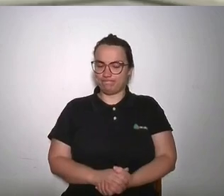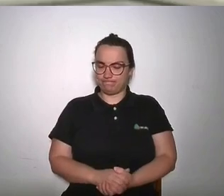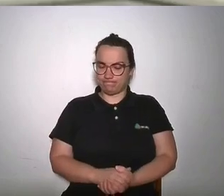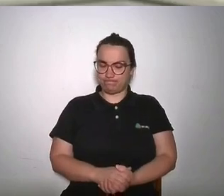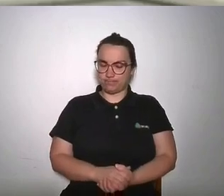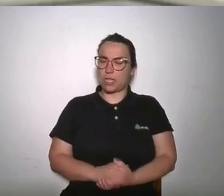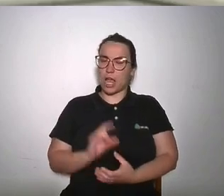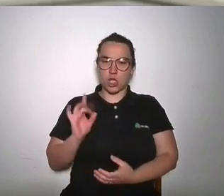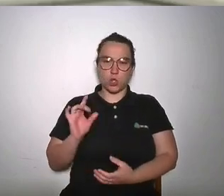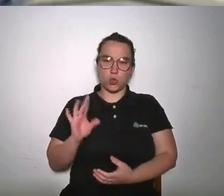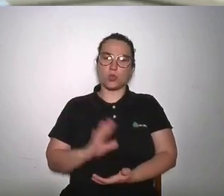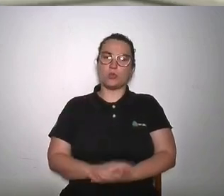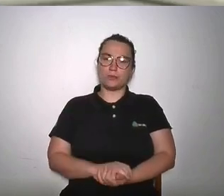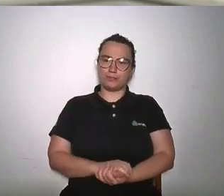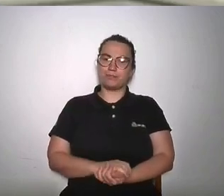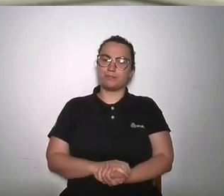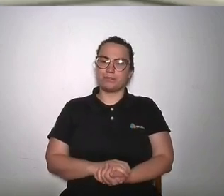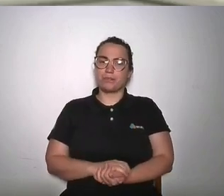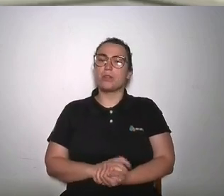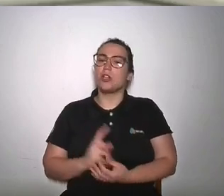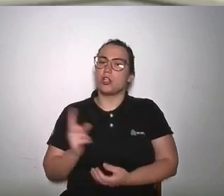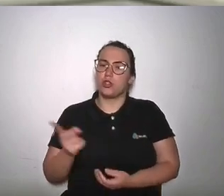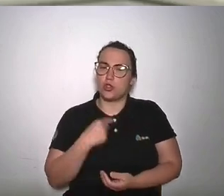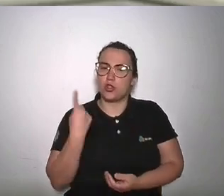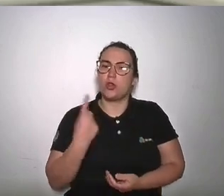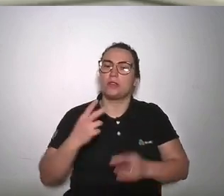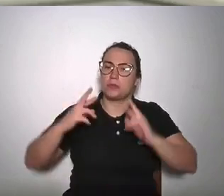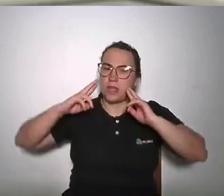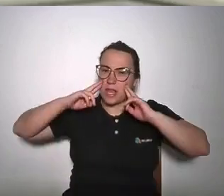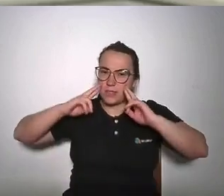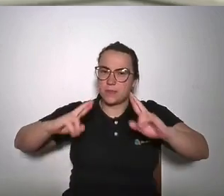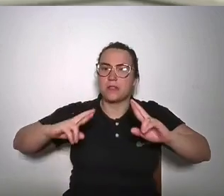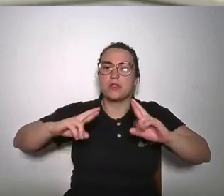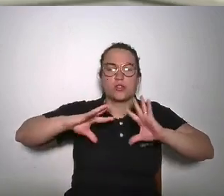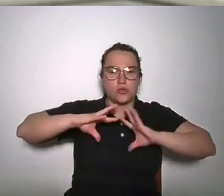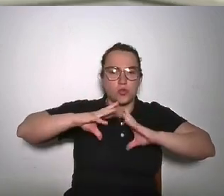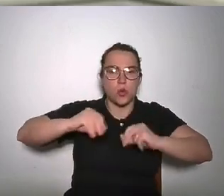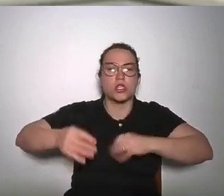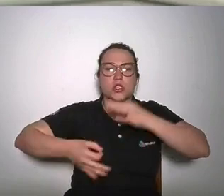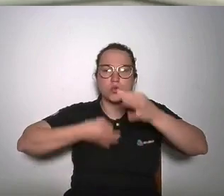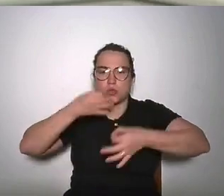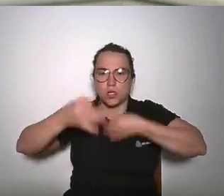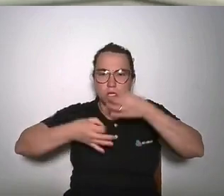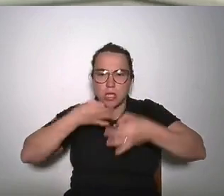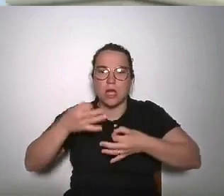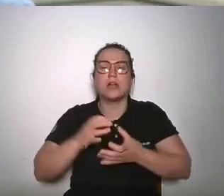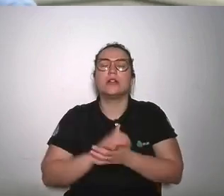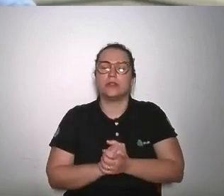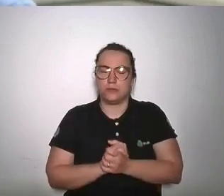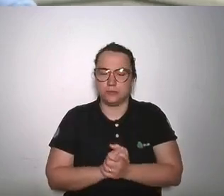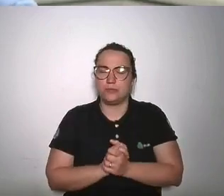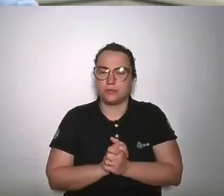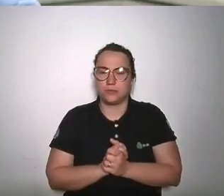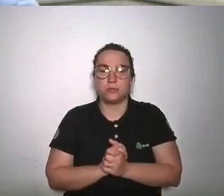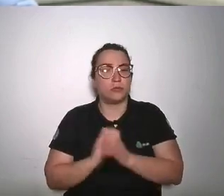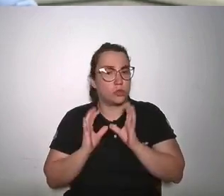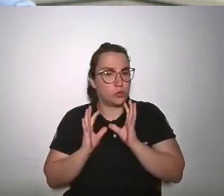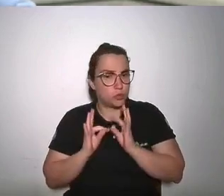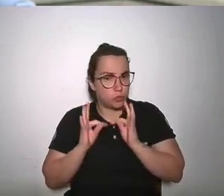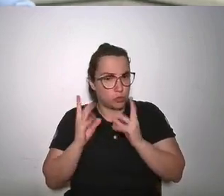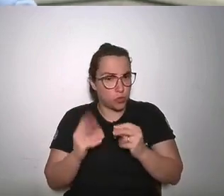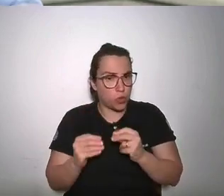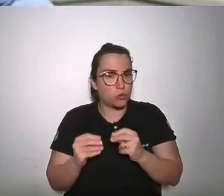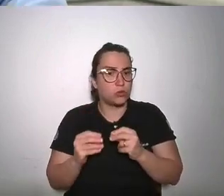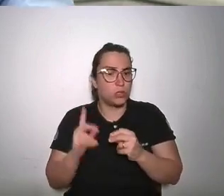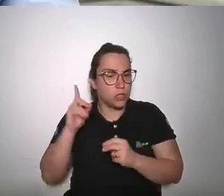isso. Nós temos respeitado rigorosamente todas essas sugestões. Evidentemente que é muito